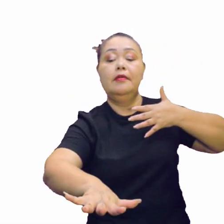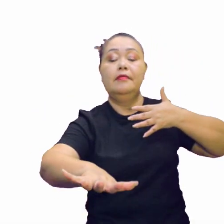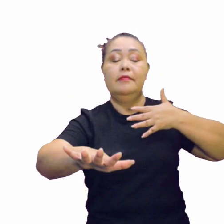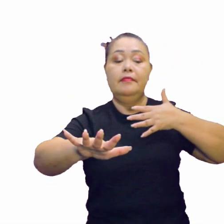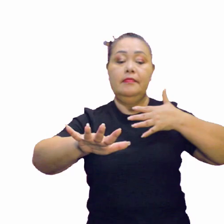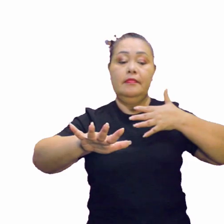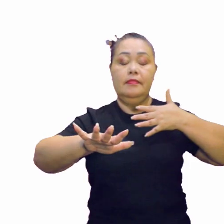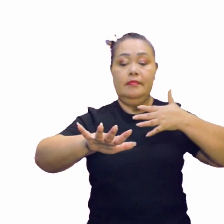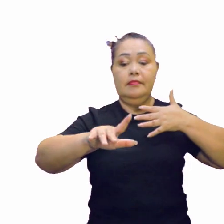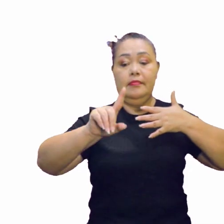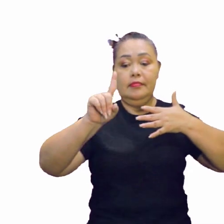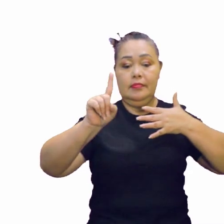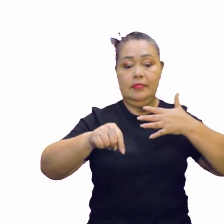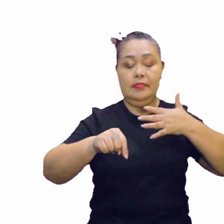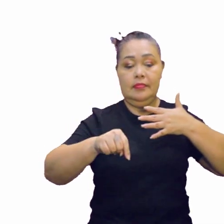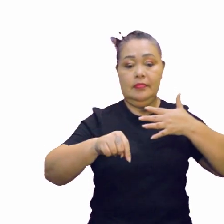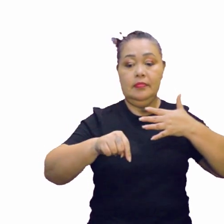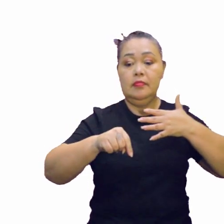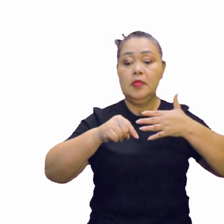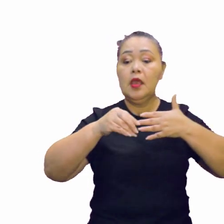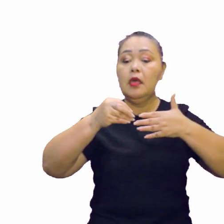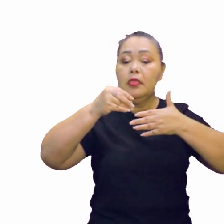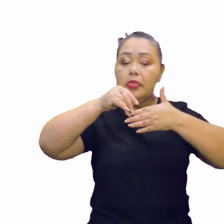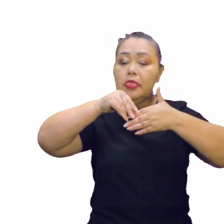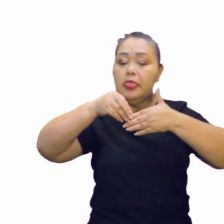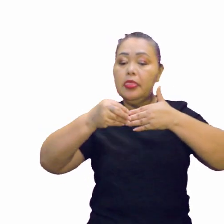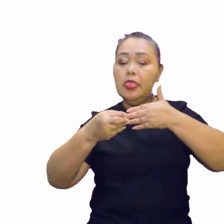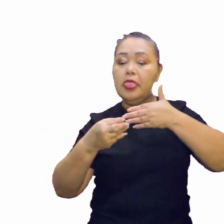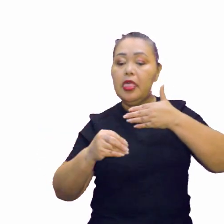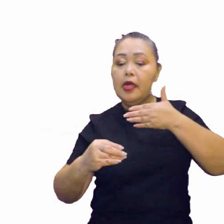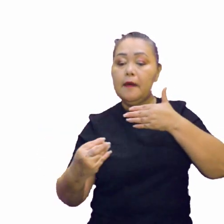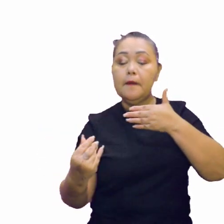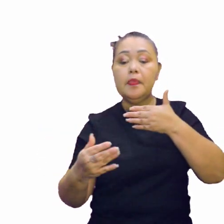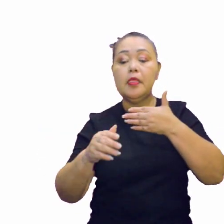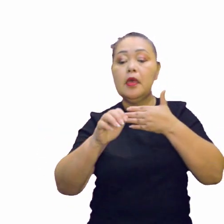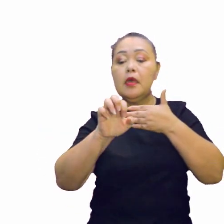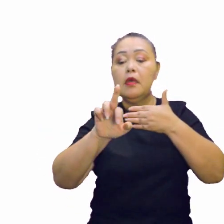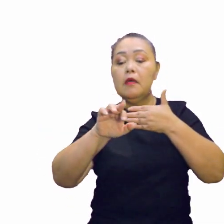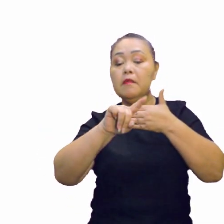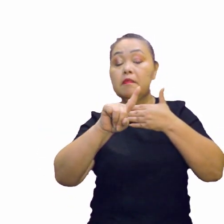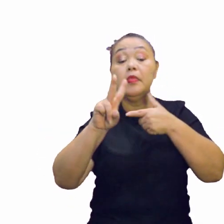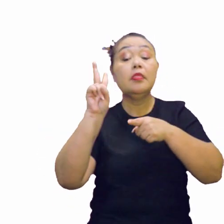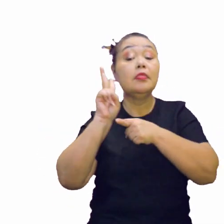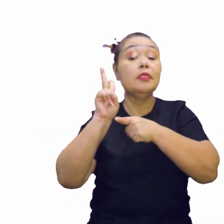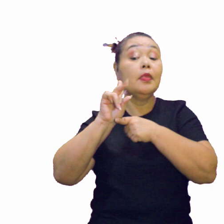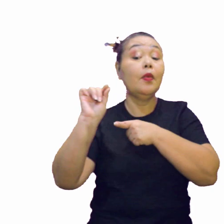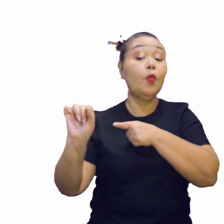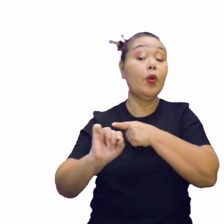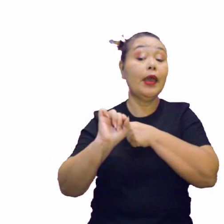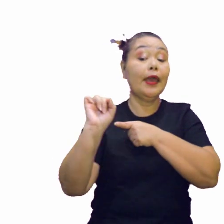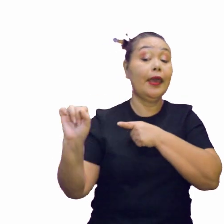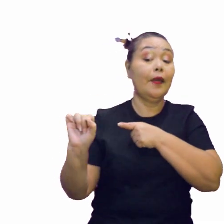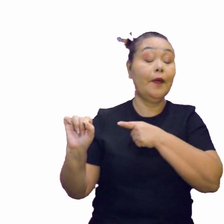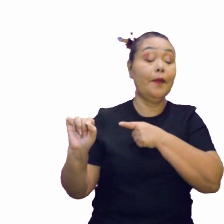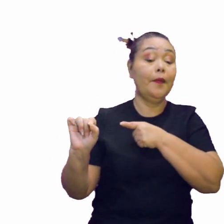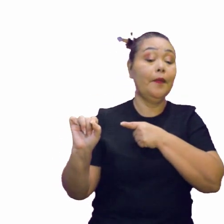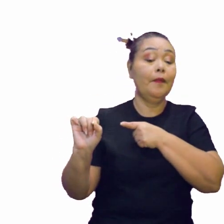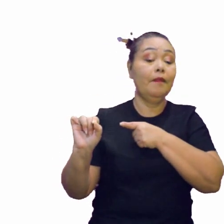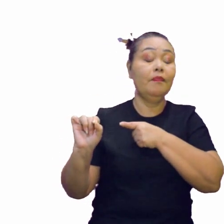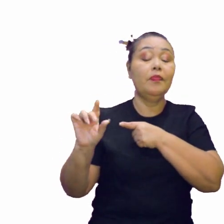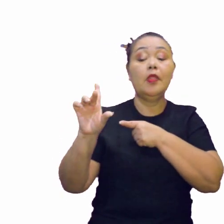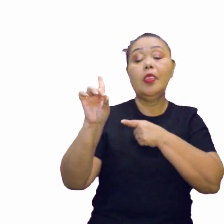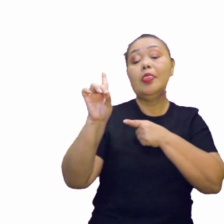coisa, erosão é outra coisa. Isso vai dar a manutenção do quê? Do DNA desse